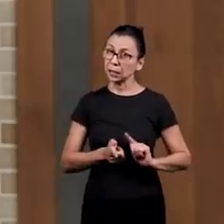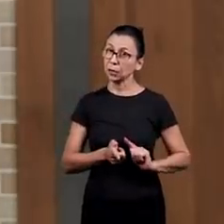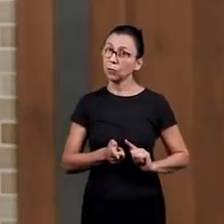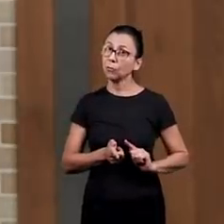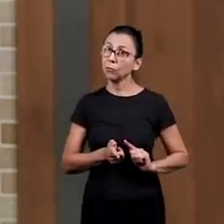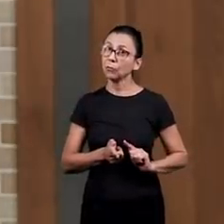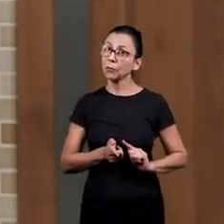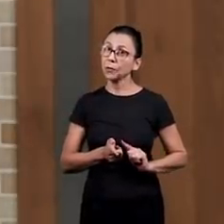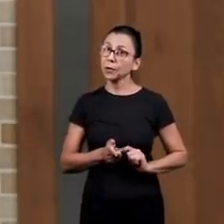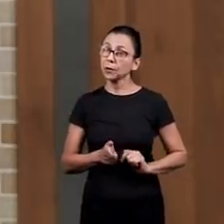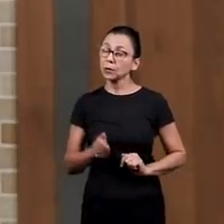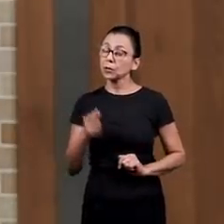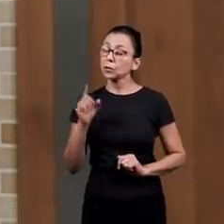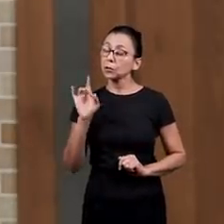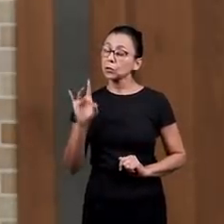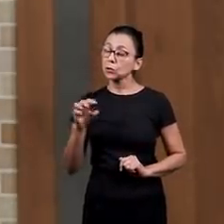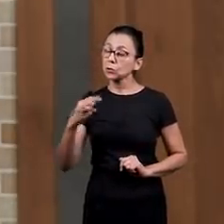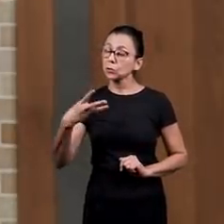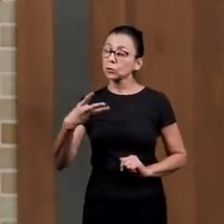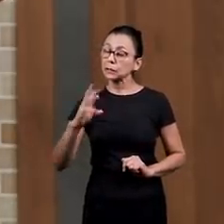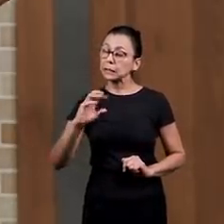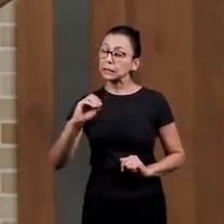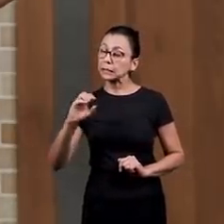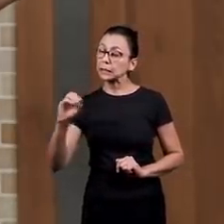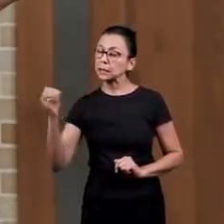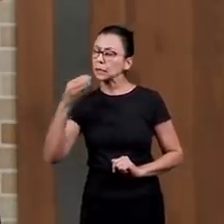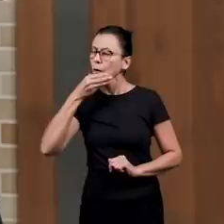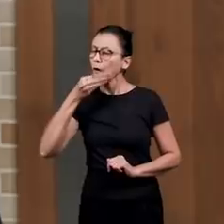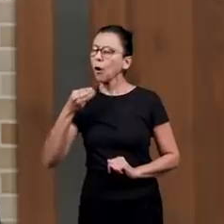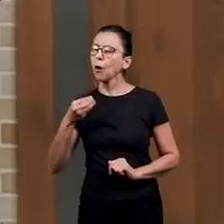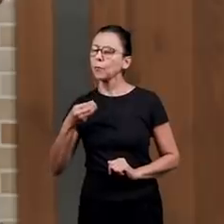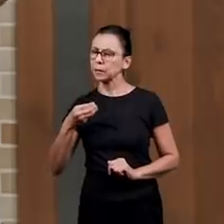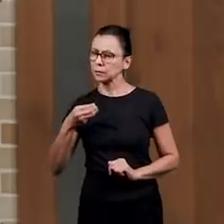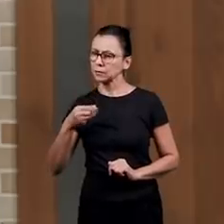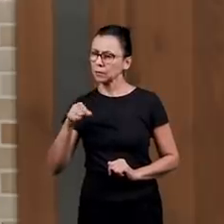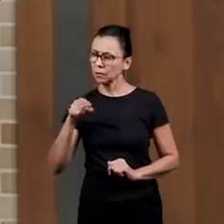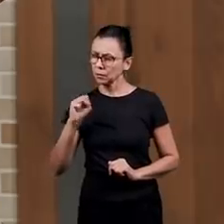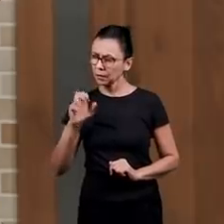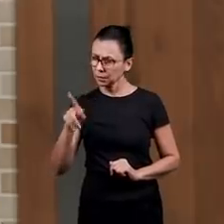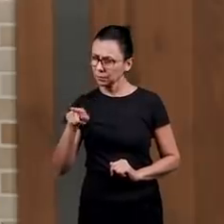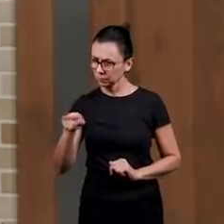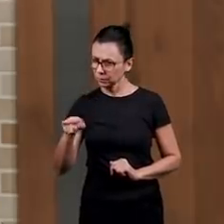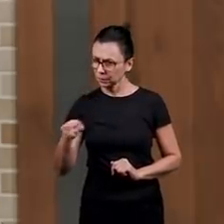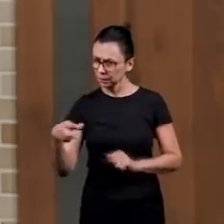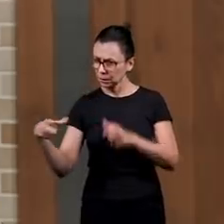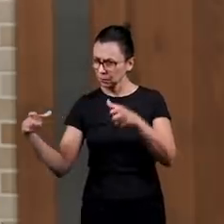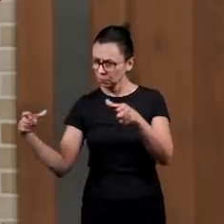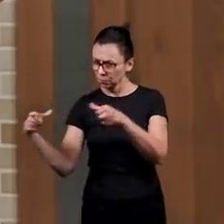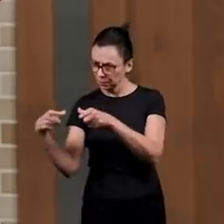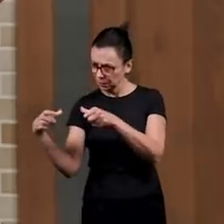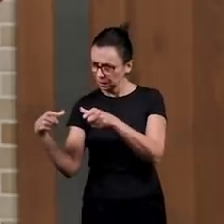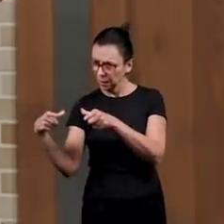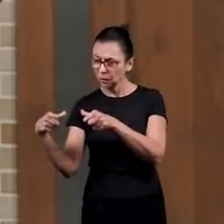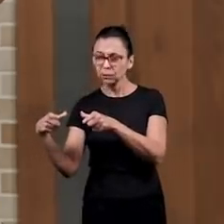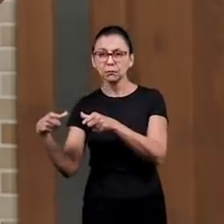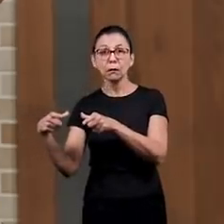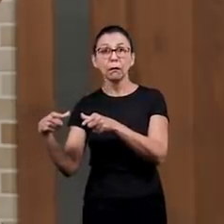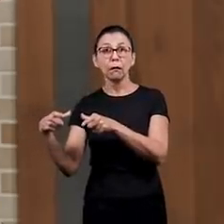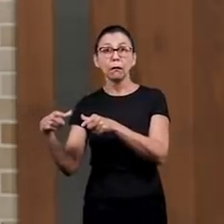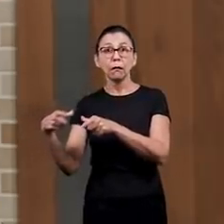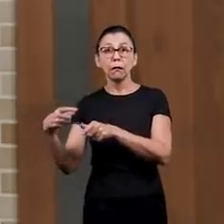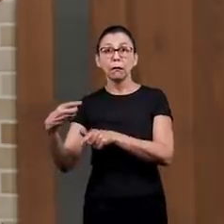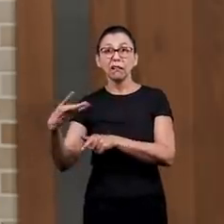para lutar com Gideão apenas 300 homens. Crianças, imaginem, 300 homens